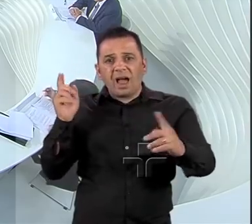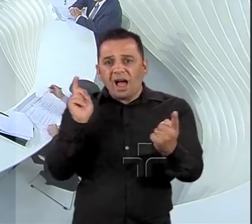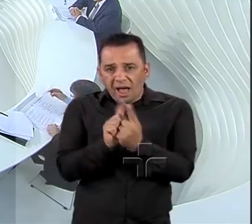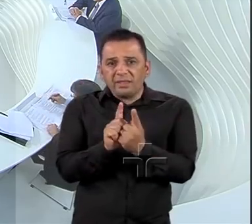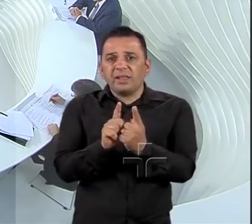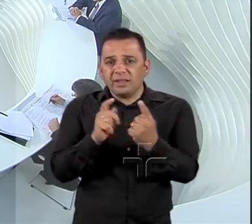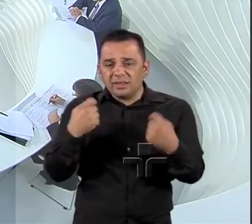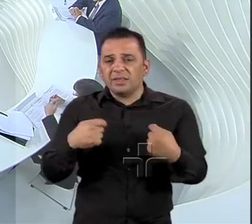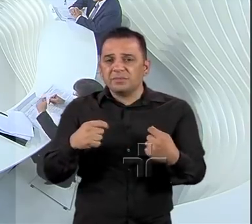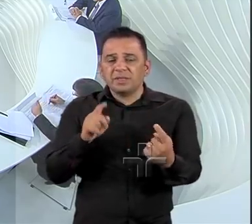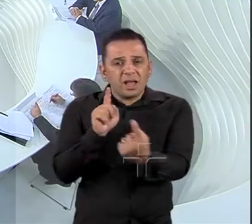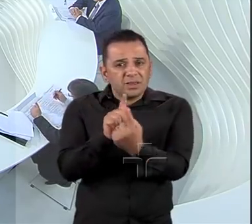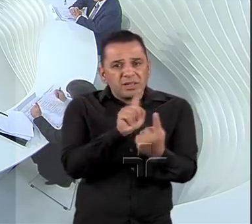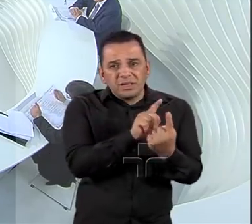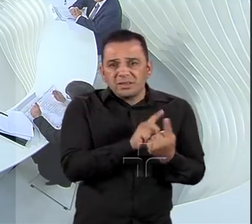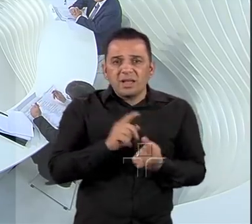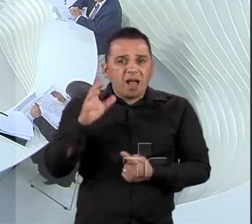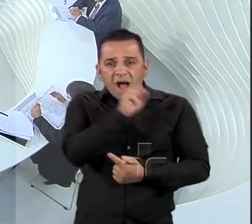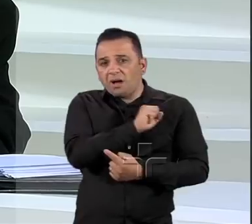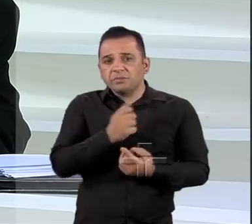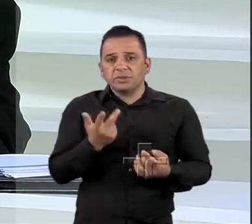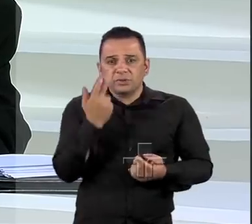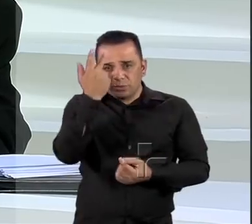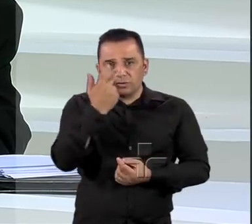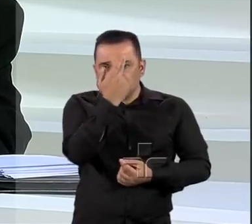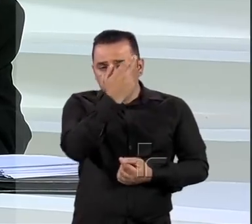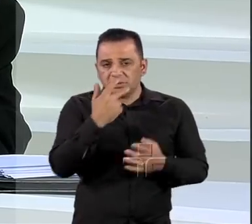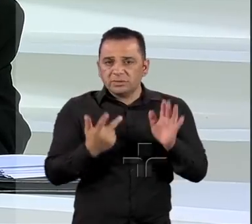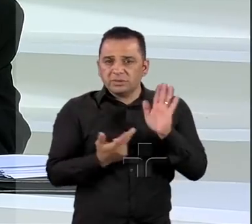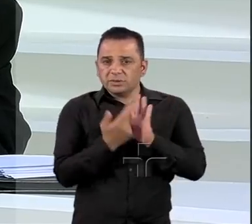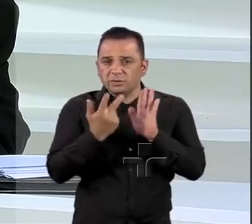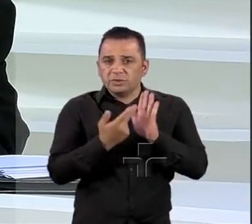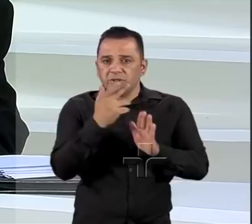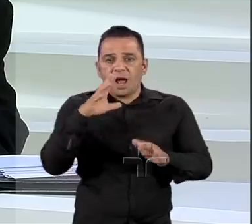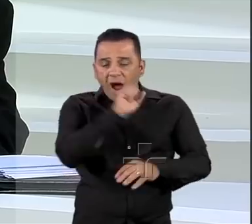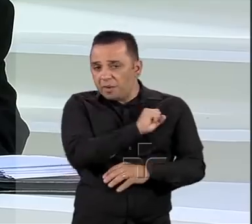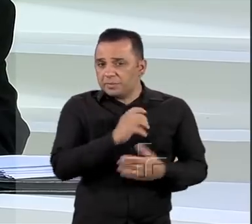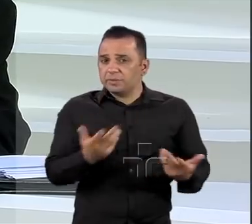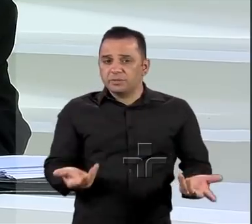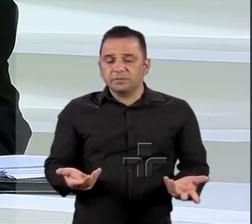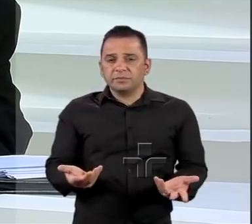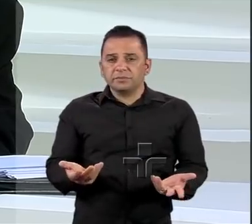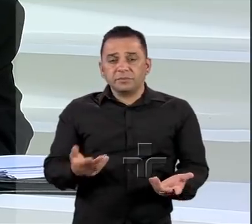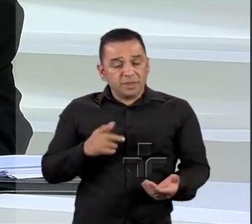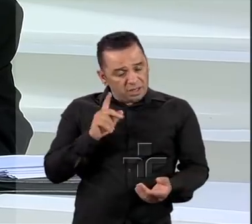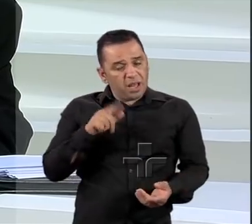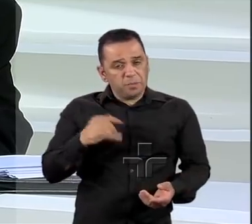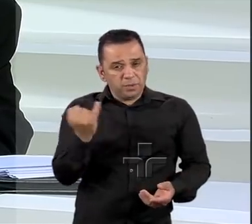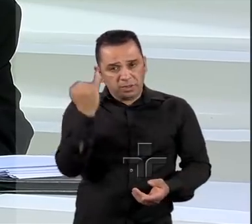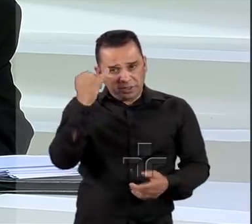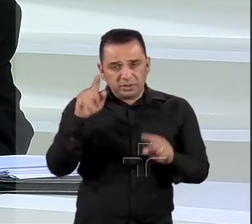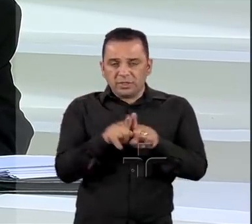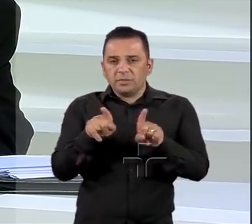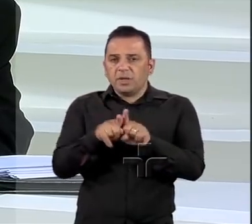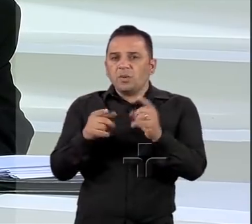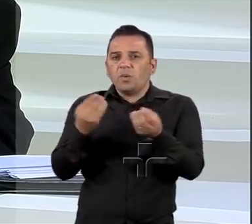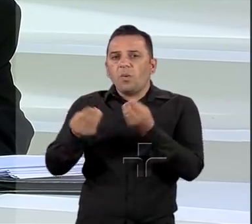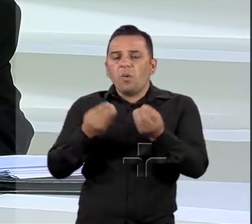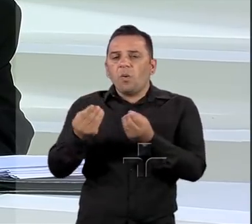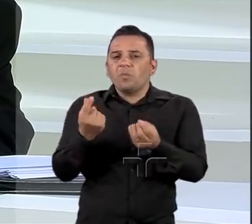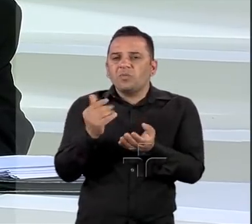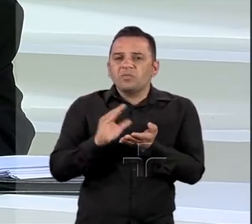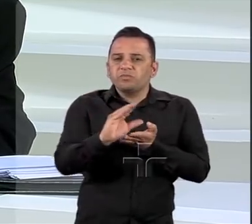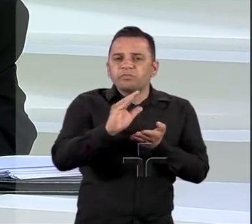opções. Então, eu acho que isso é importante. Tem que se discutir também um novo patamar de financiamento para a saúde.